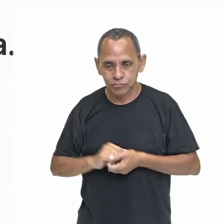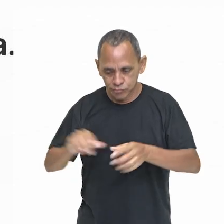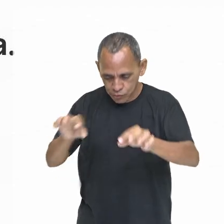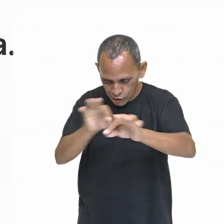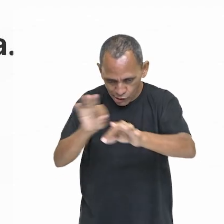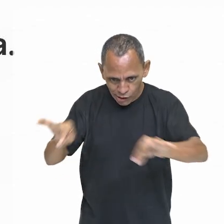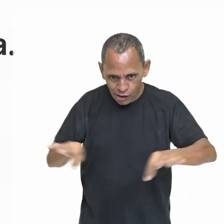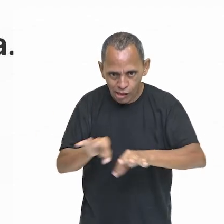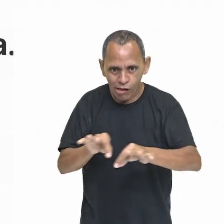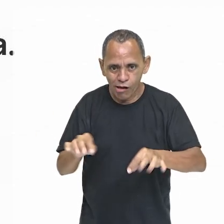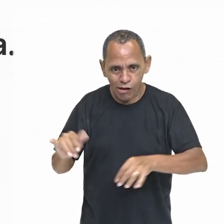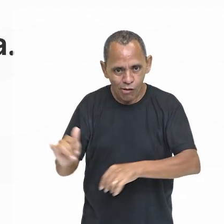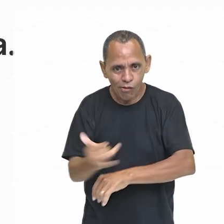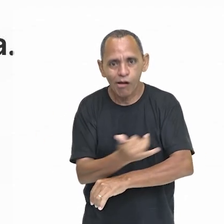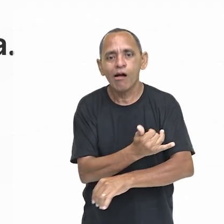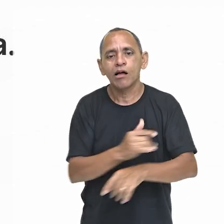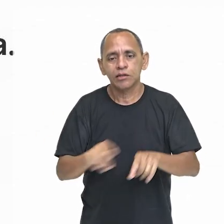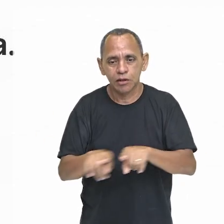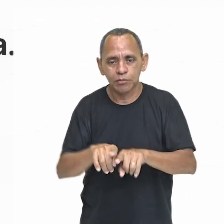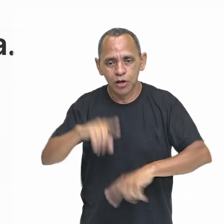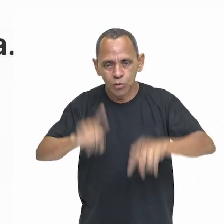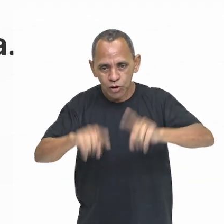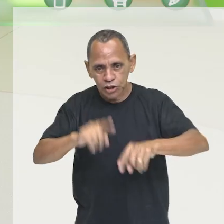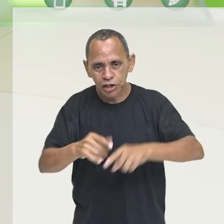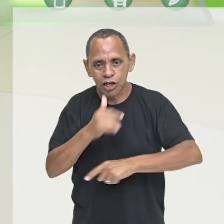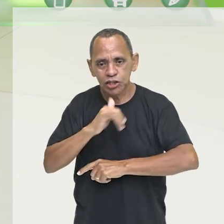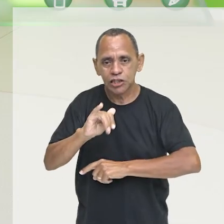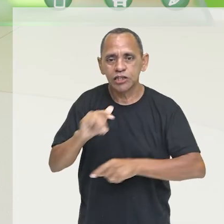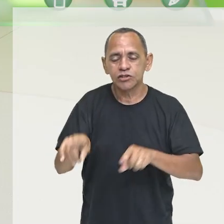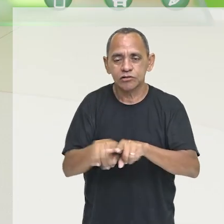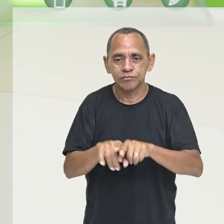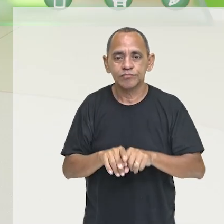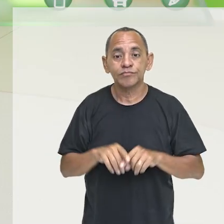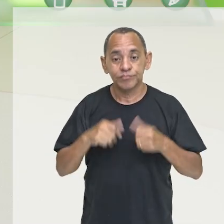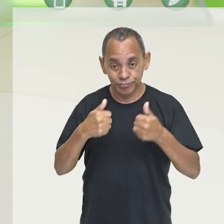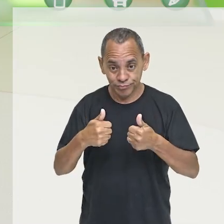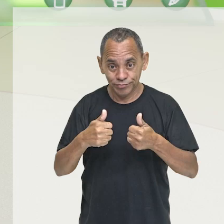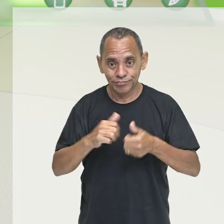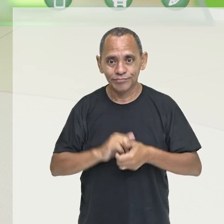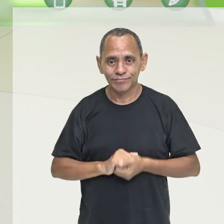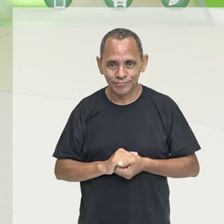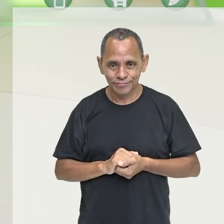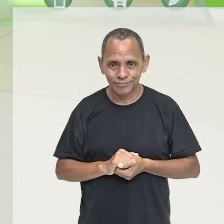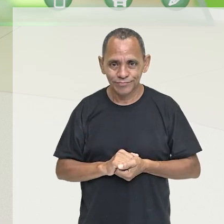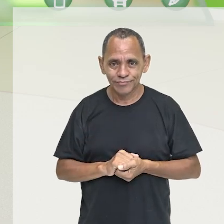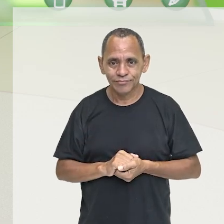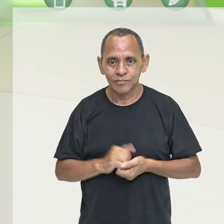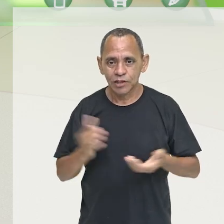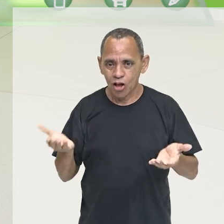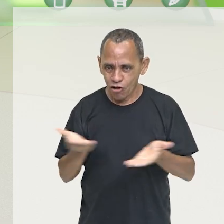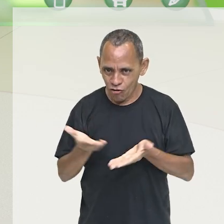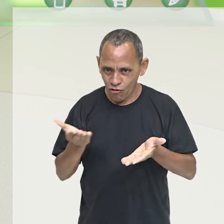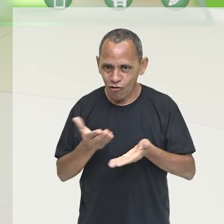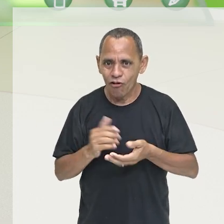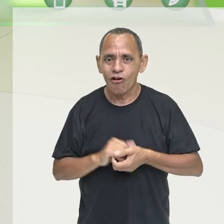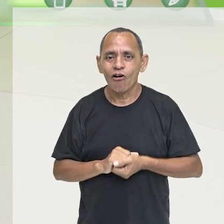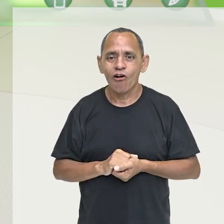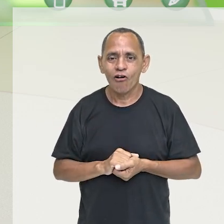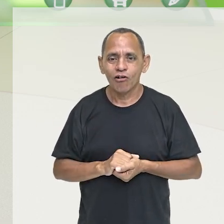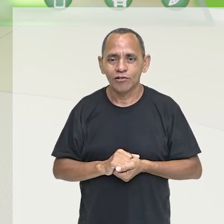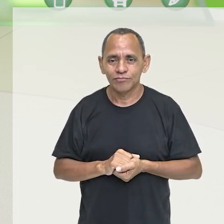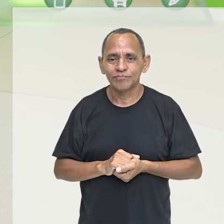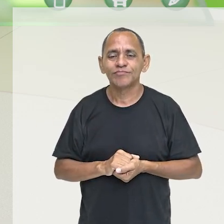elétricos, dispositivos elétricos. Muito bem, pessoal. E agora sim, que já